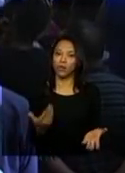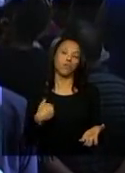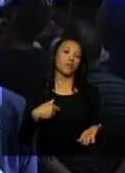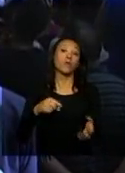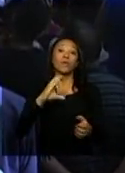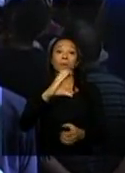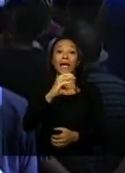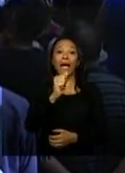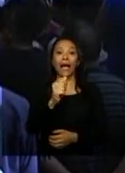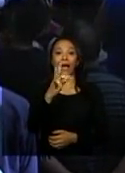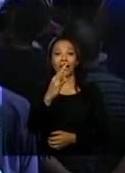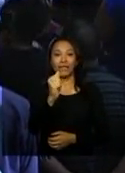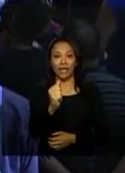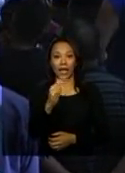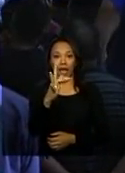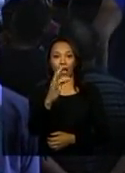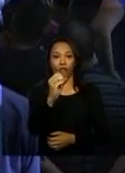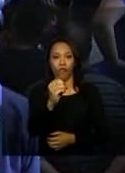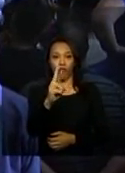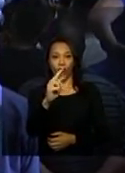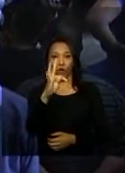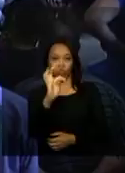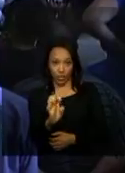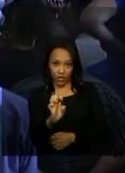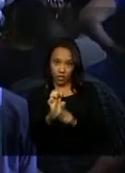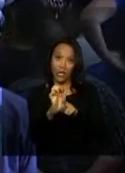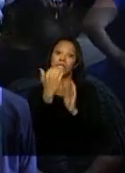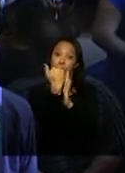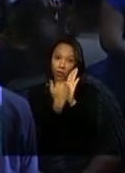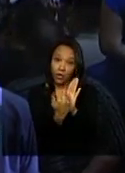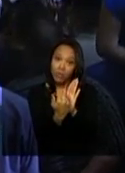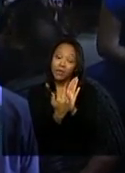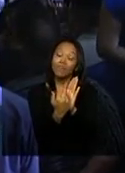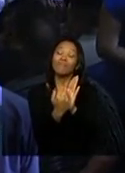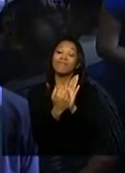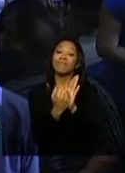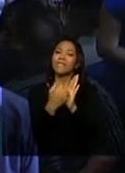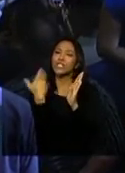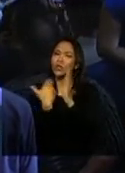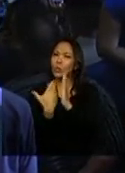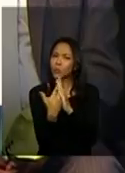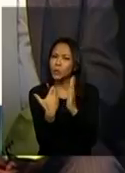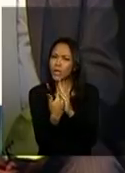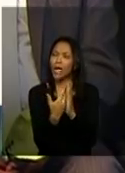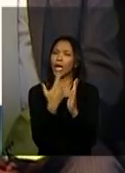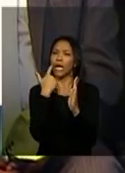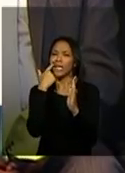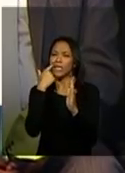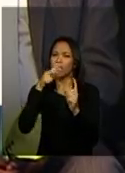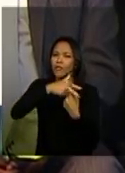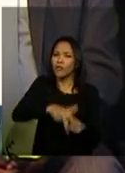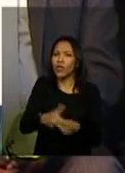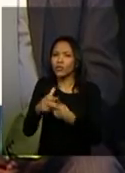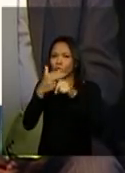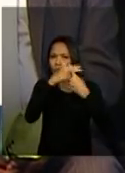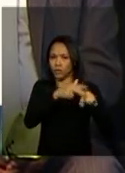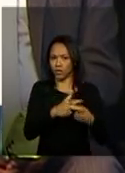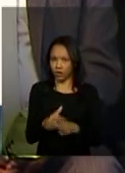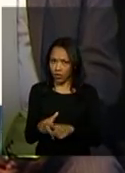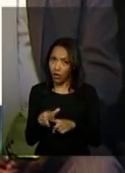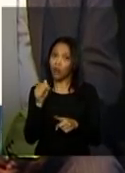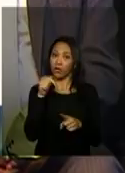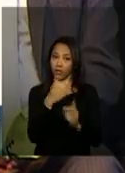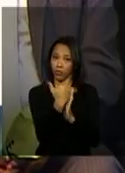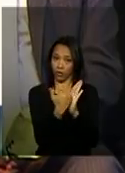Cataforte 3, ele seja de alguma forma, tem que estudar, fazer um estudo governo estudar, ajudar as cooperativas